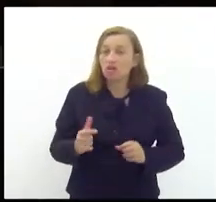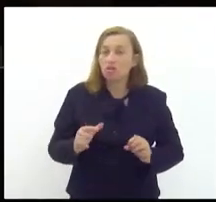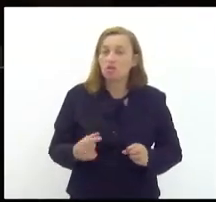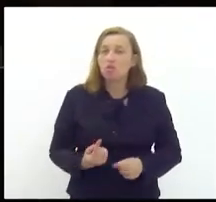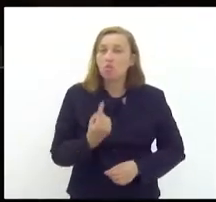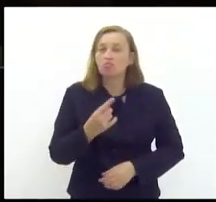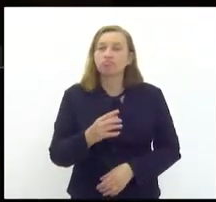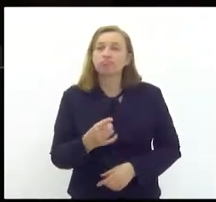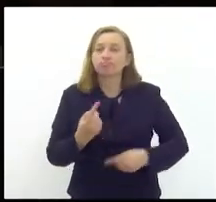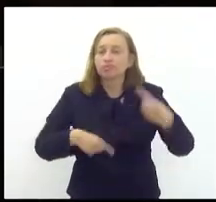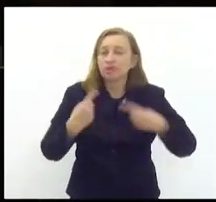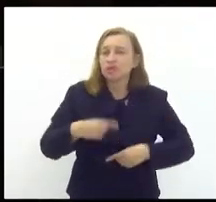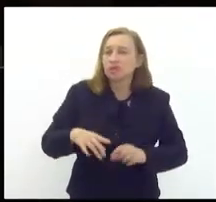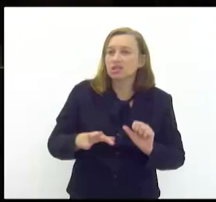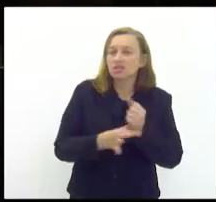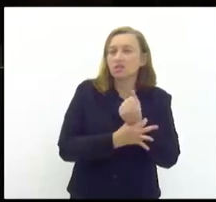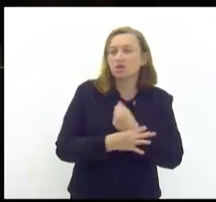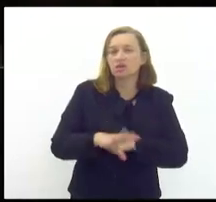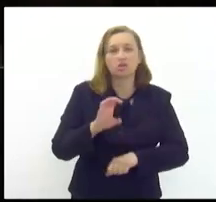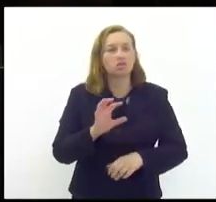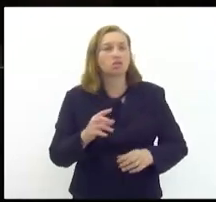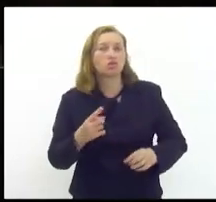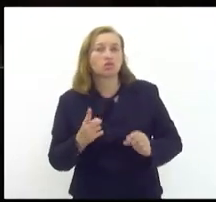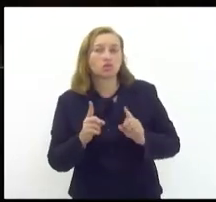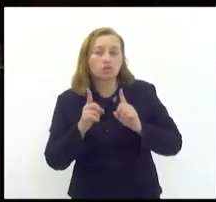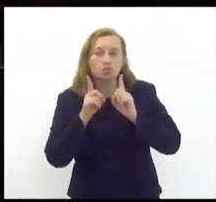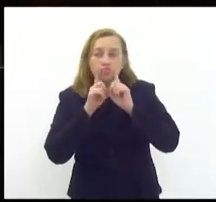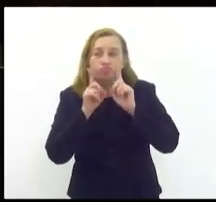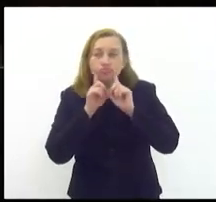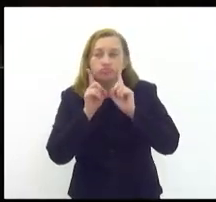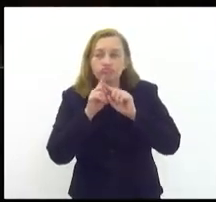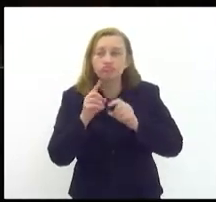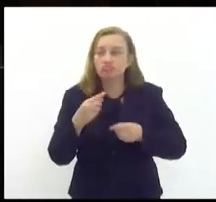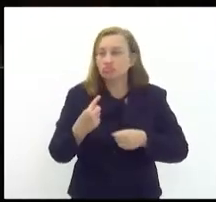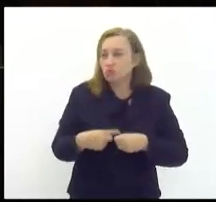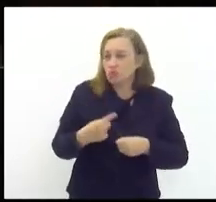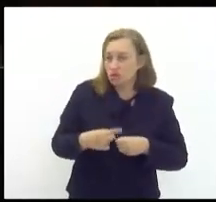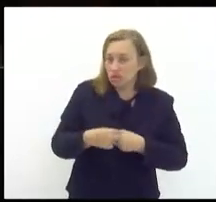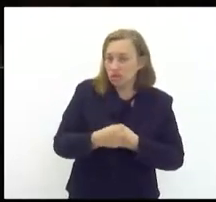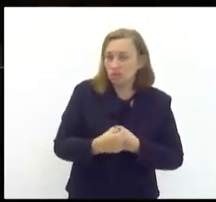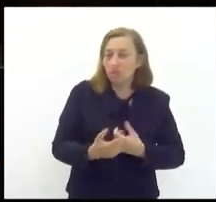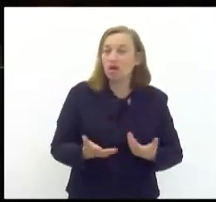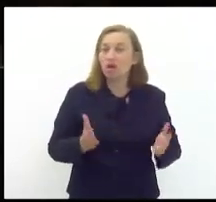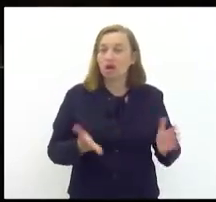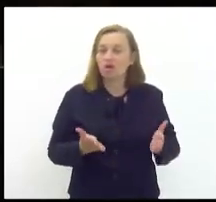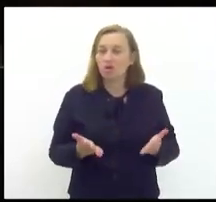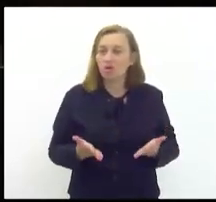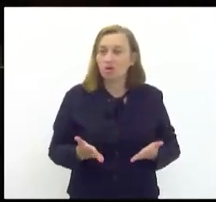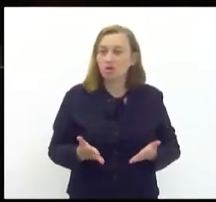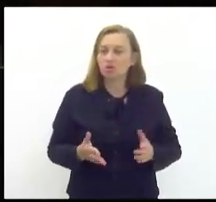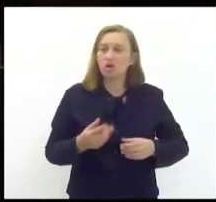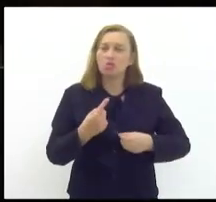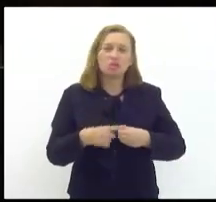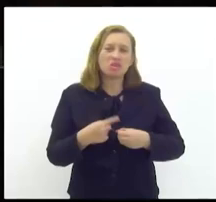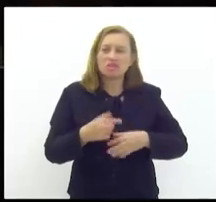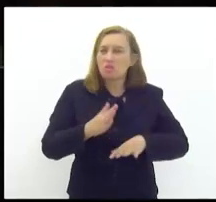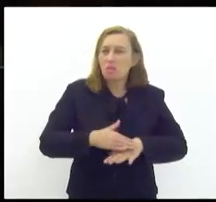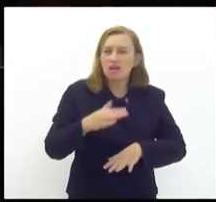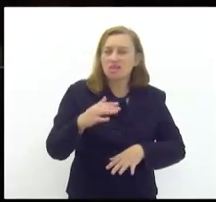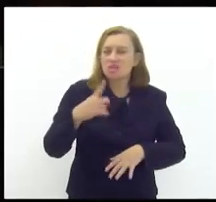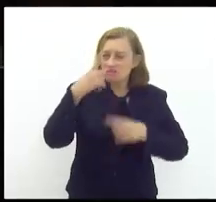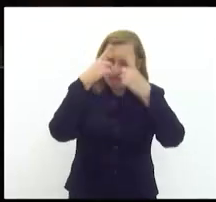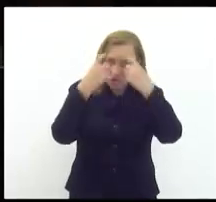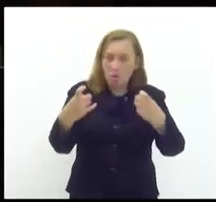segurança no município de Maricá o que levou a Maricá a estar na lista dos municípios mais